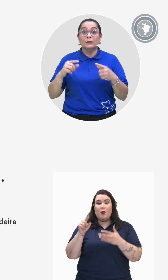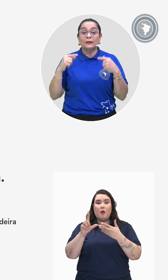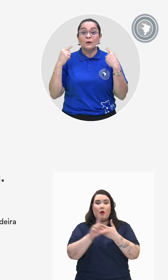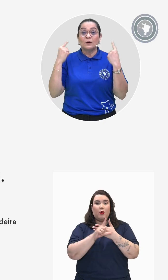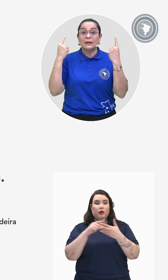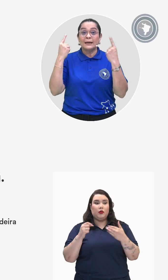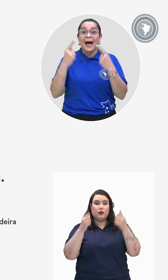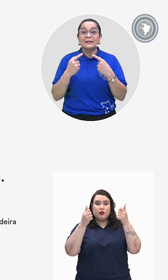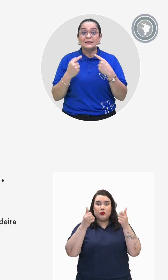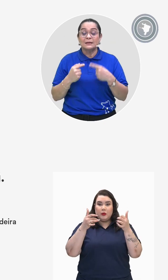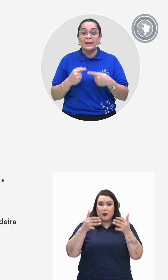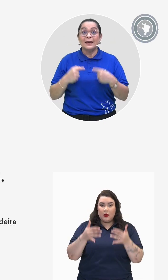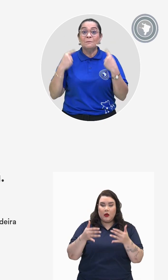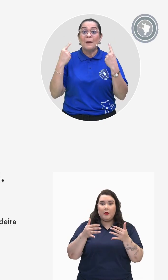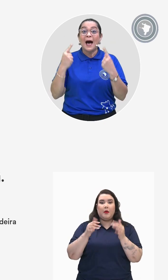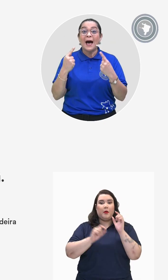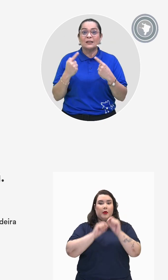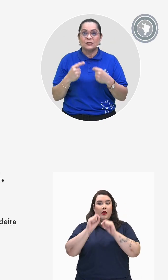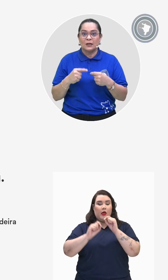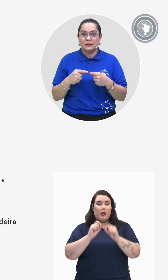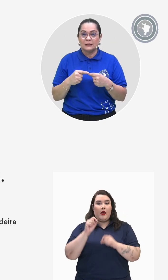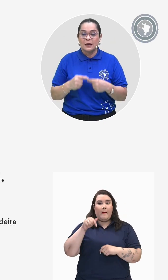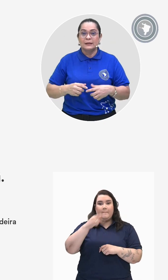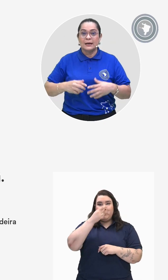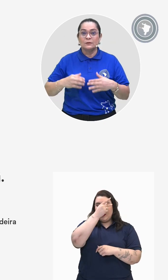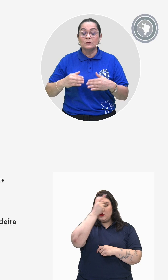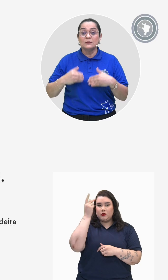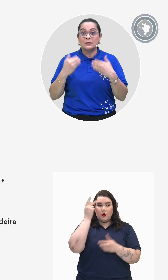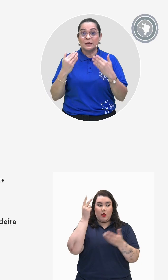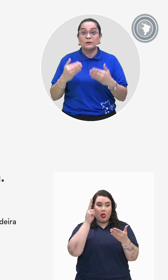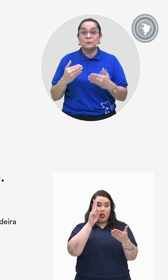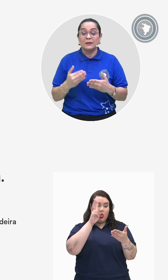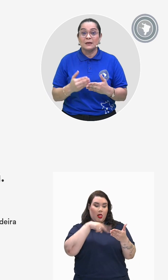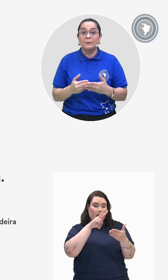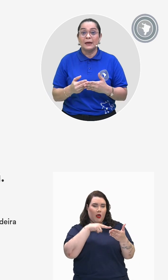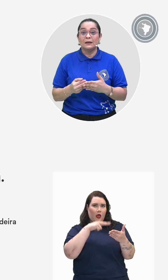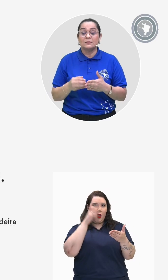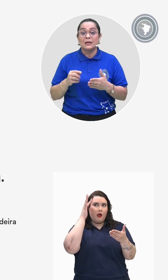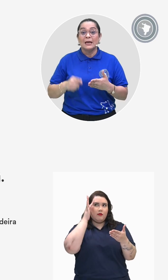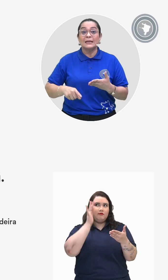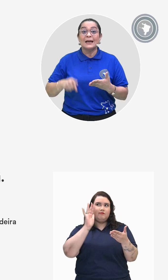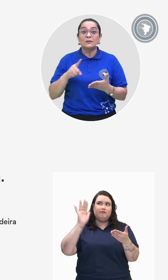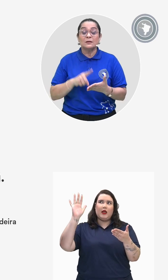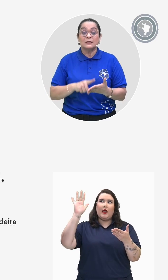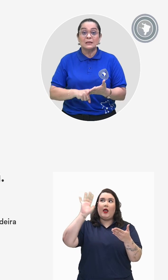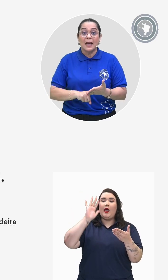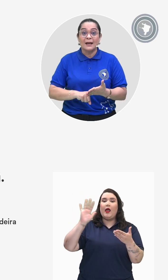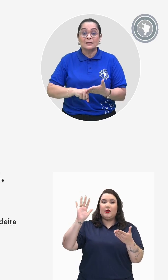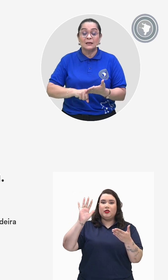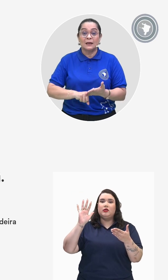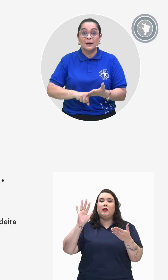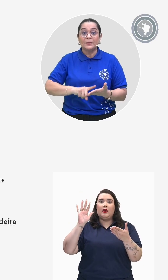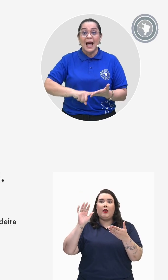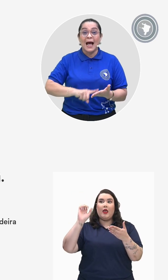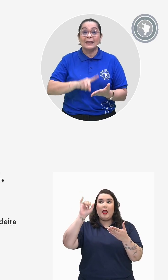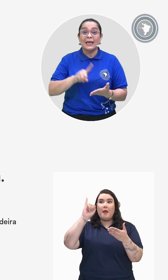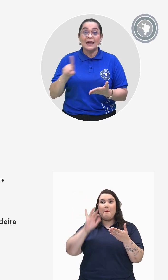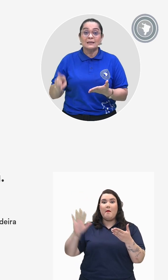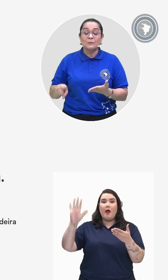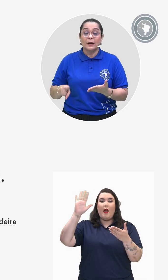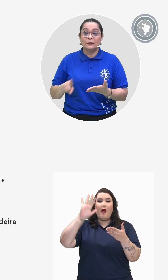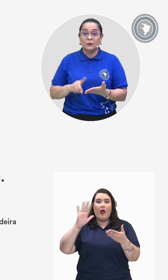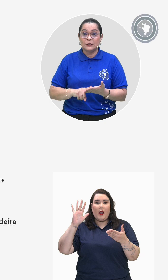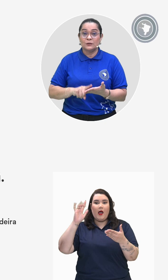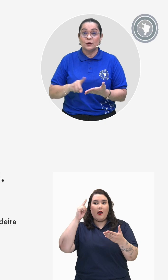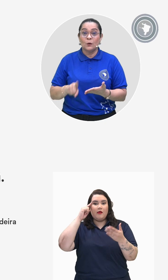e o leitor criasse, né, imagens nos seus pensamentos e associasse que